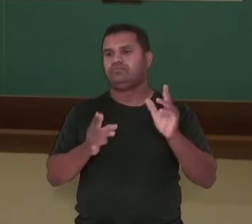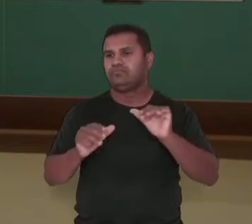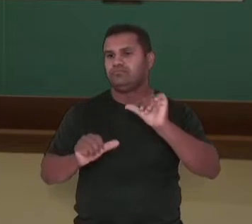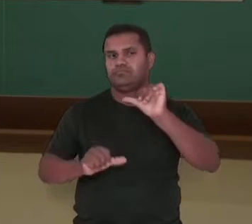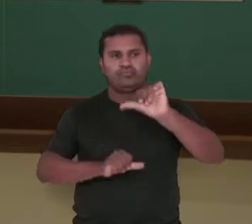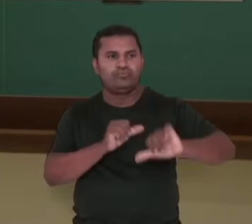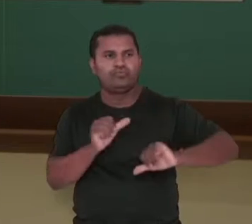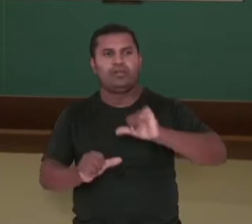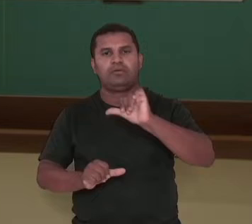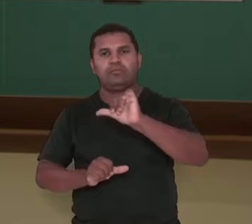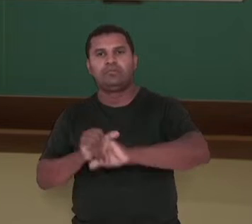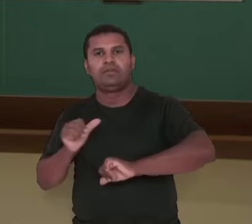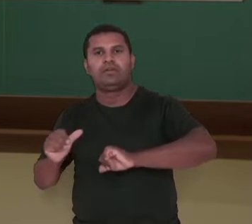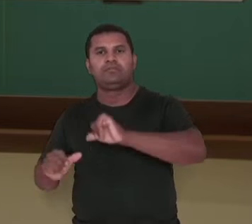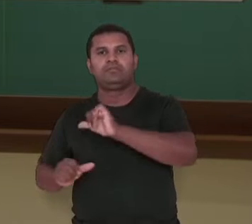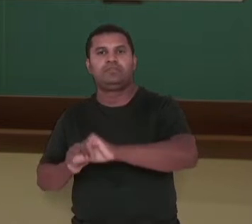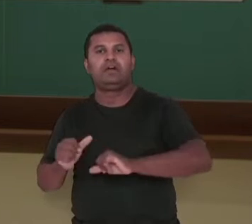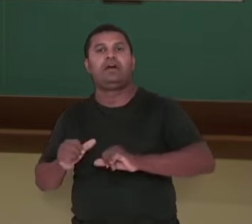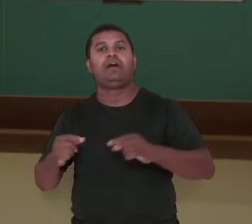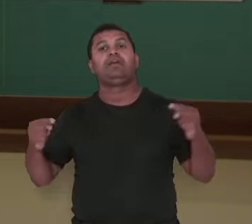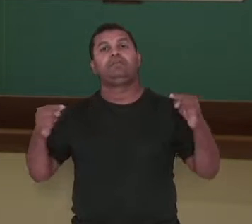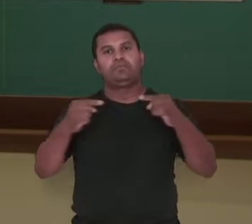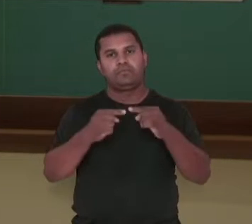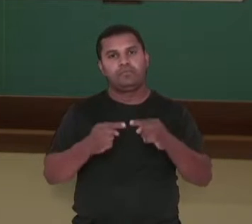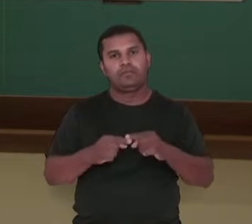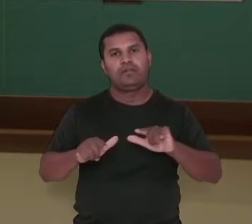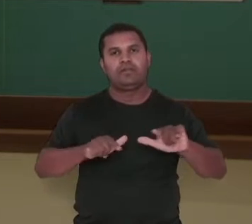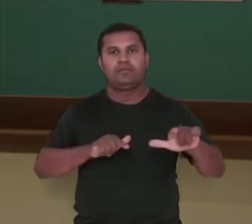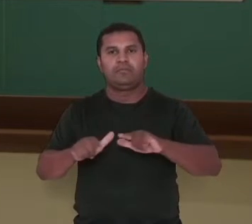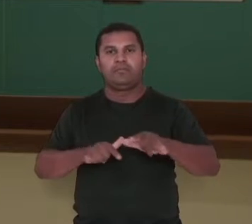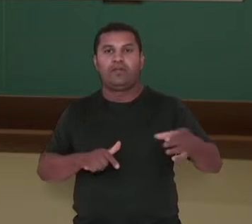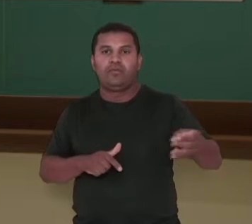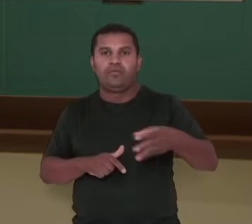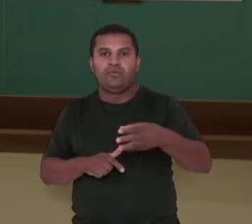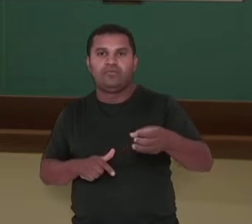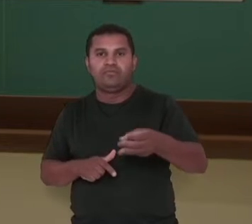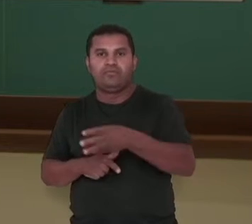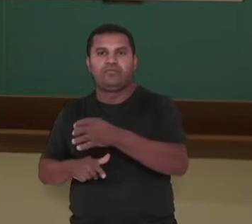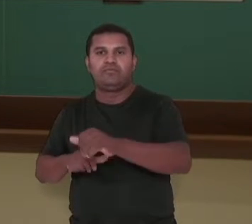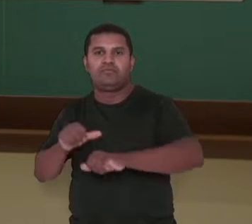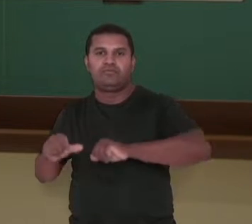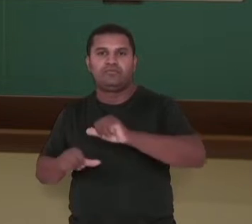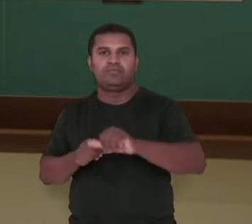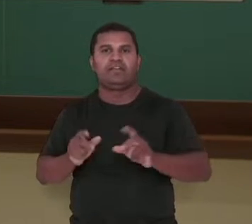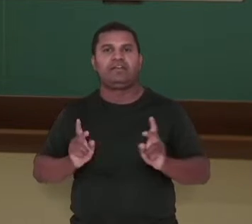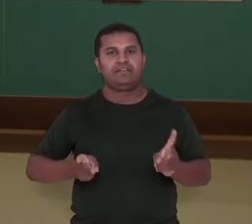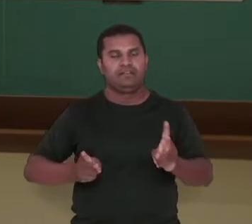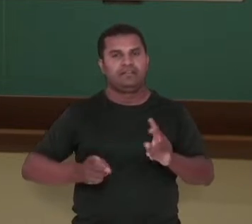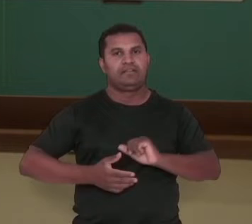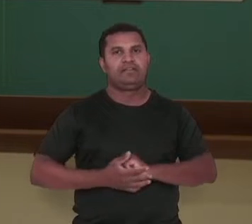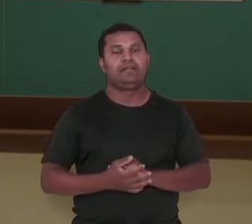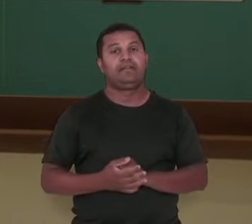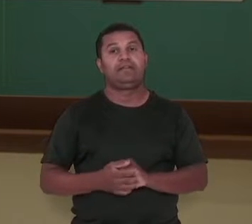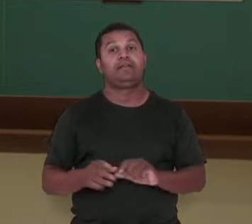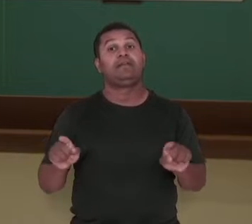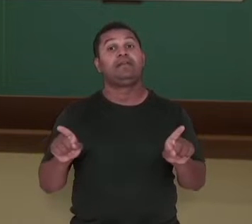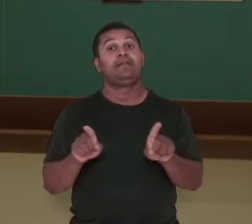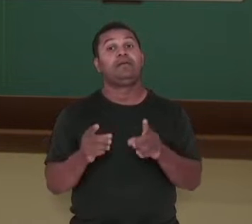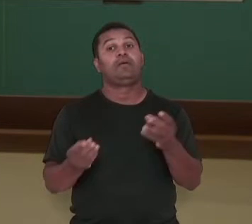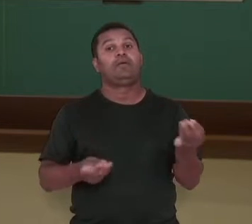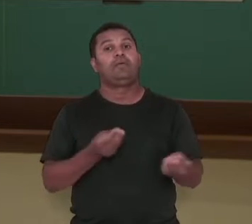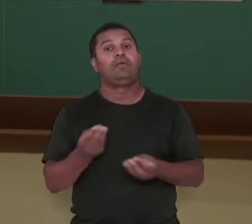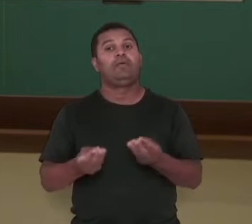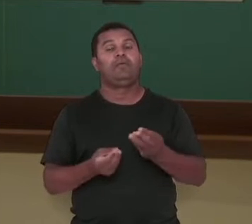agora a gente vai ver como esse conceito está atrelado aí aos valores profissionais no geral. E também a adaptabilidade,